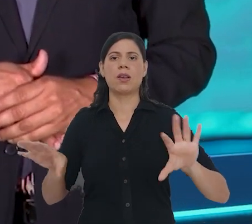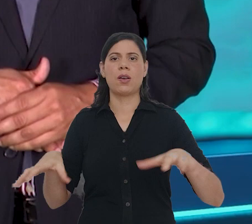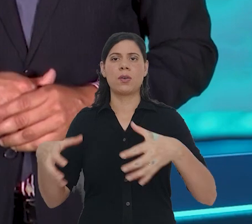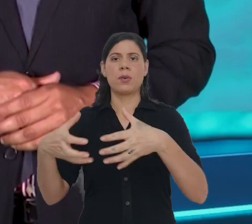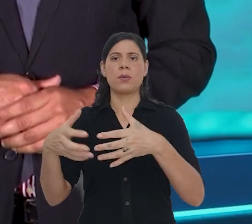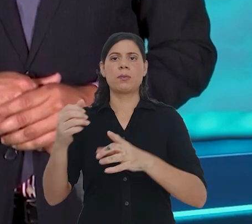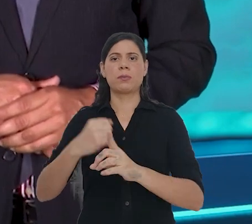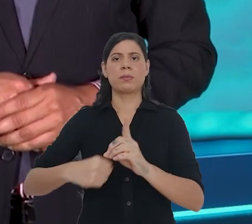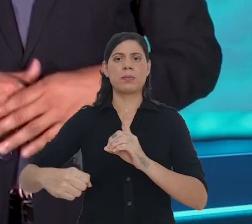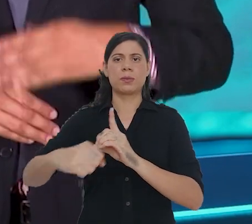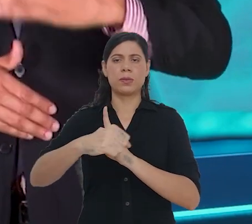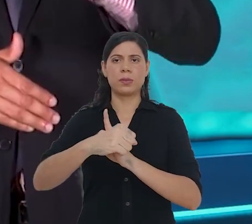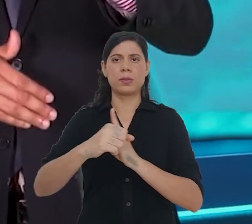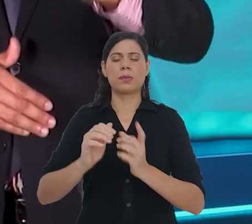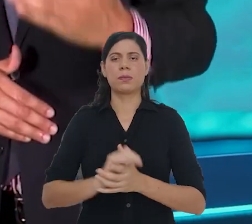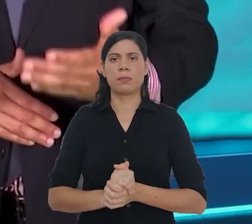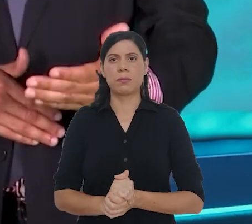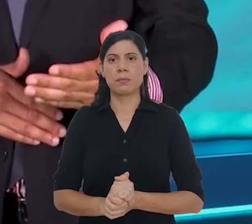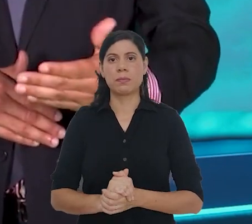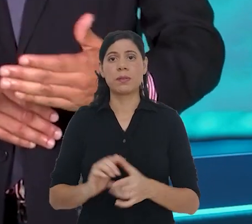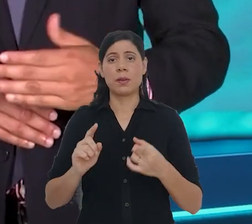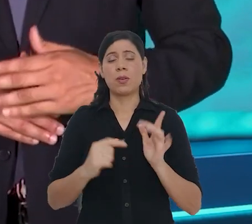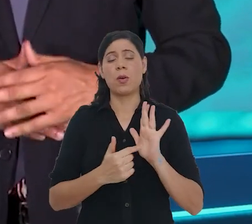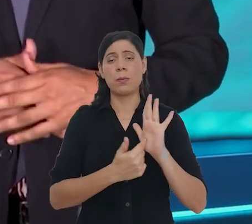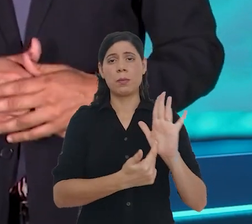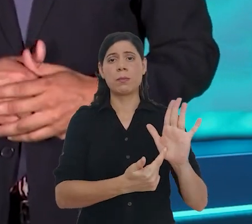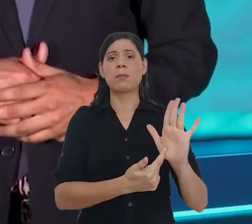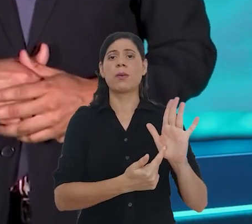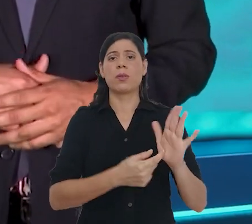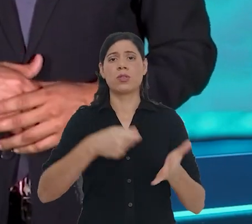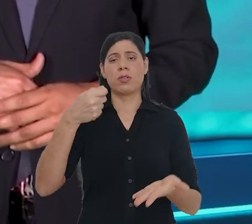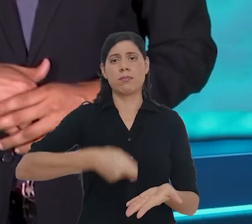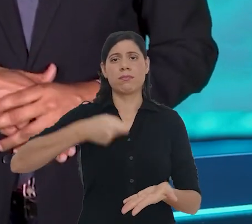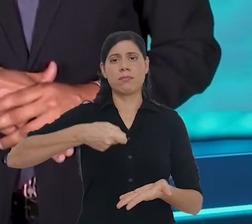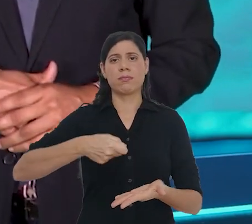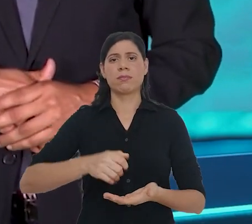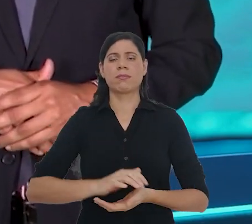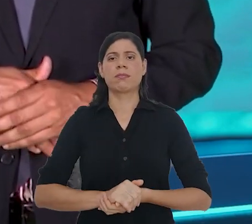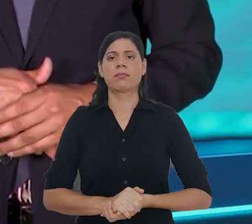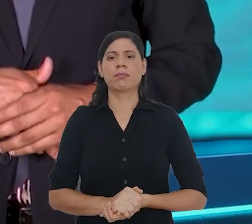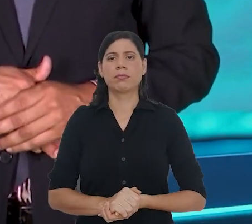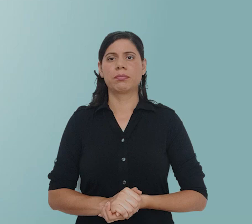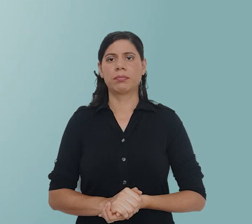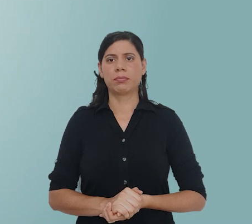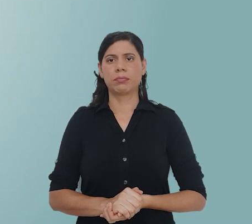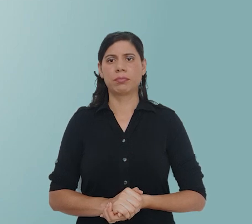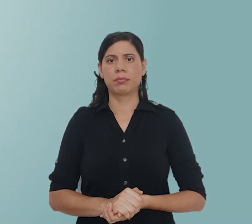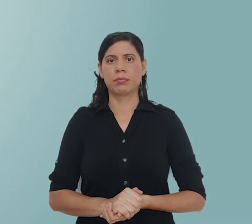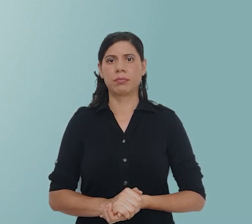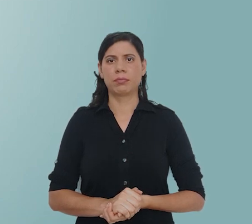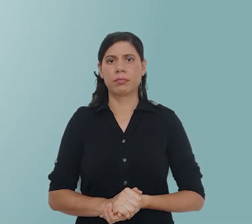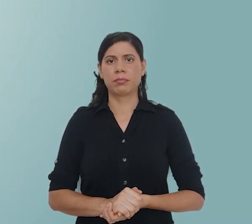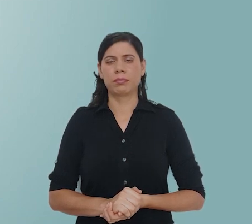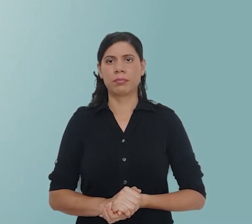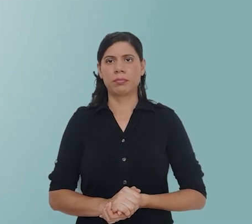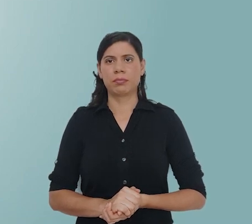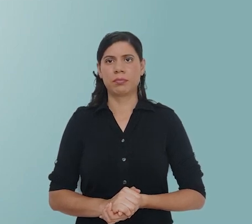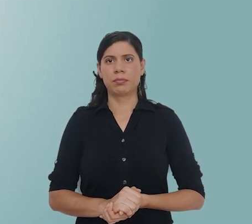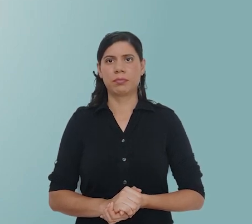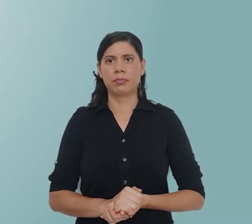e de prestação pecuniária, conforme determinado em sentença condenatória.